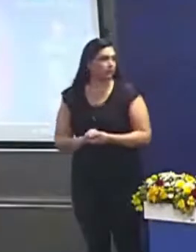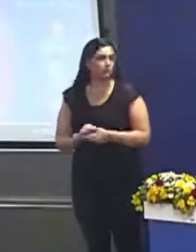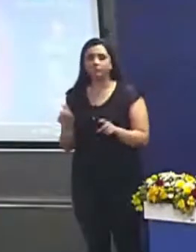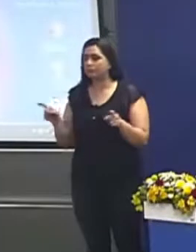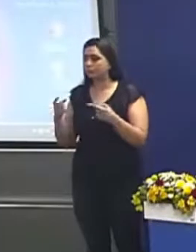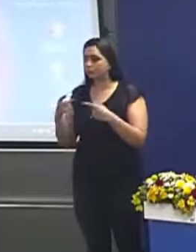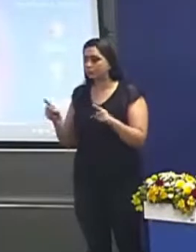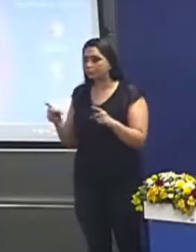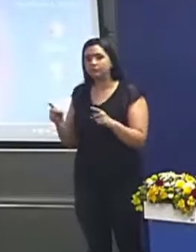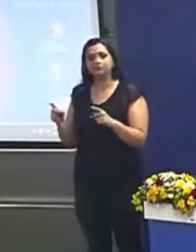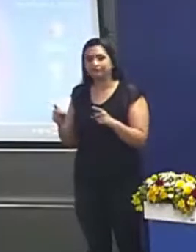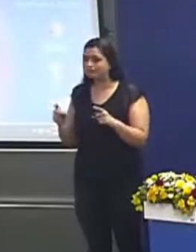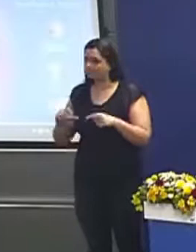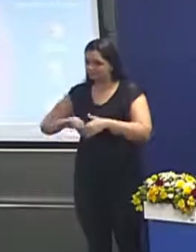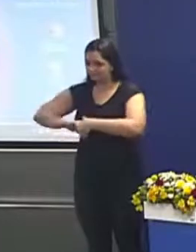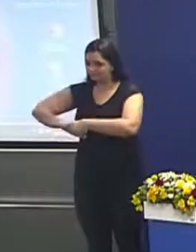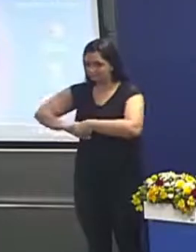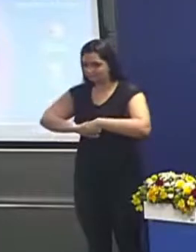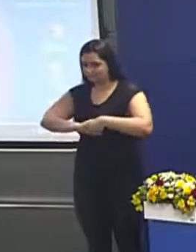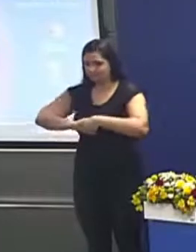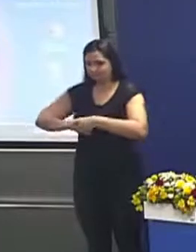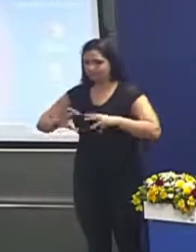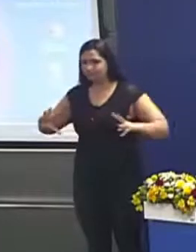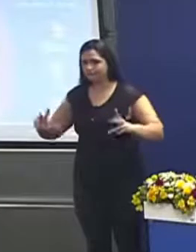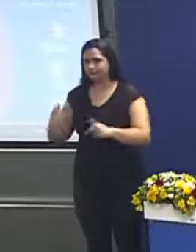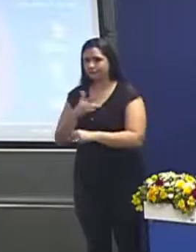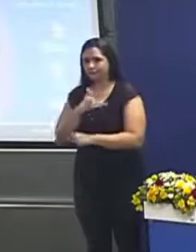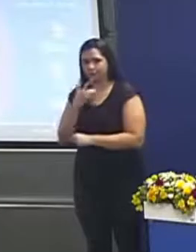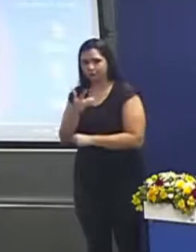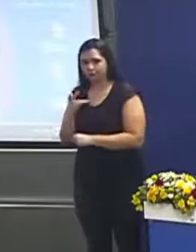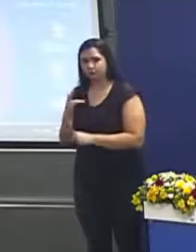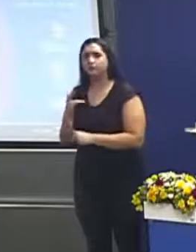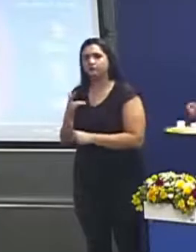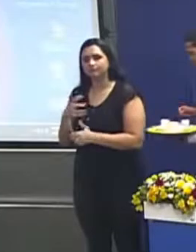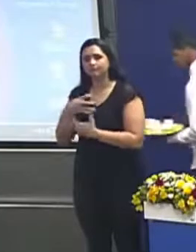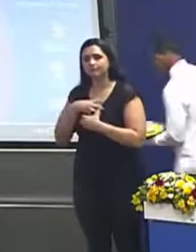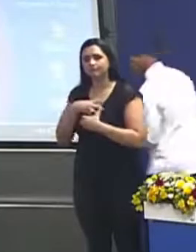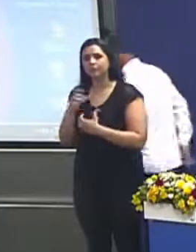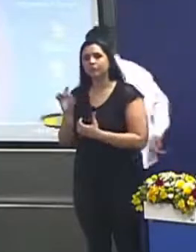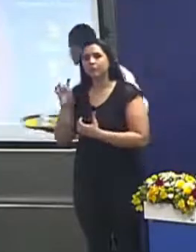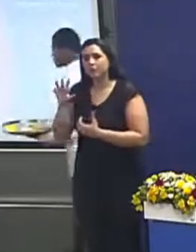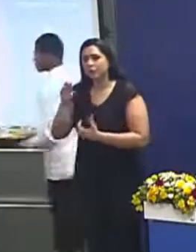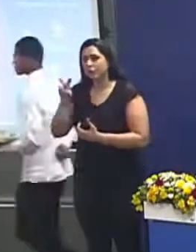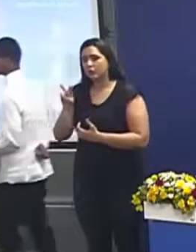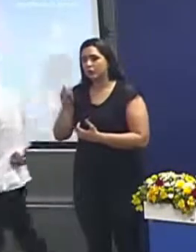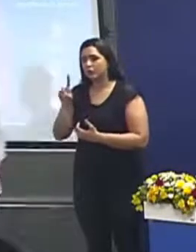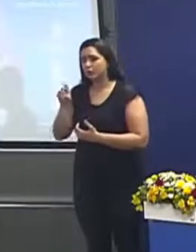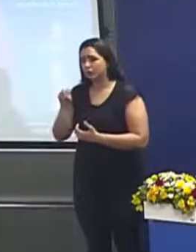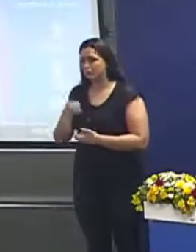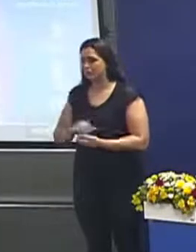Músicas, Ninguém Solta a Mão de Ninguém, Dor Elegante, Eu Só Quero um Xodó.